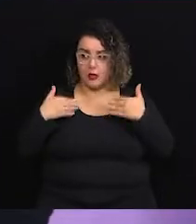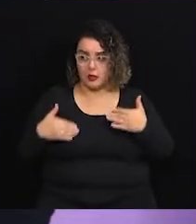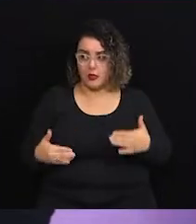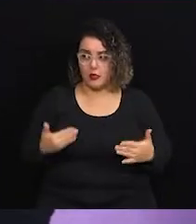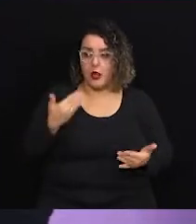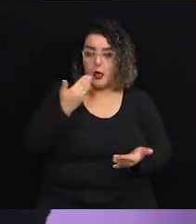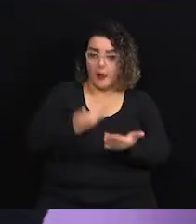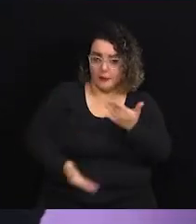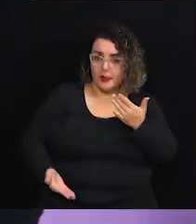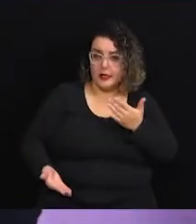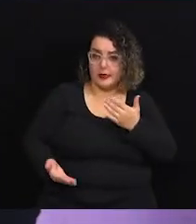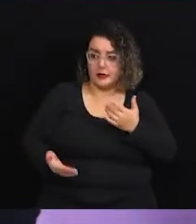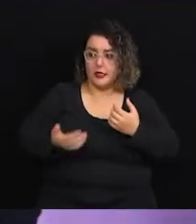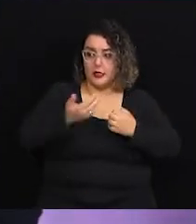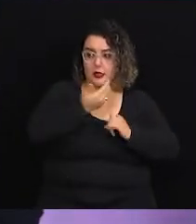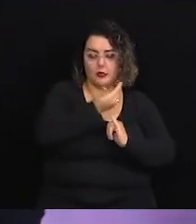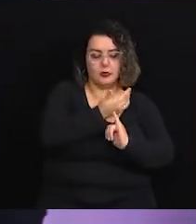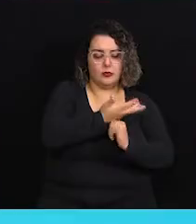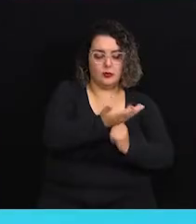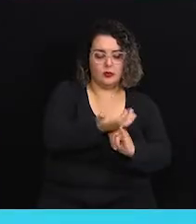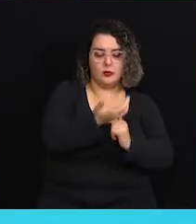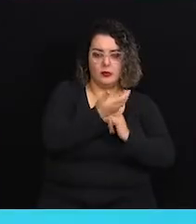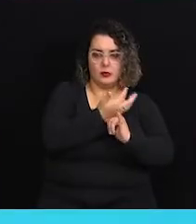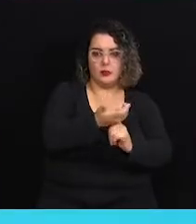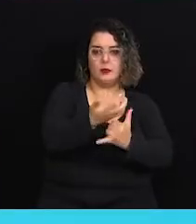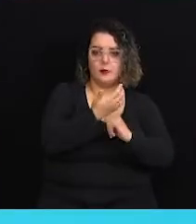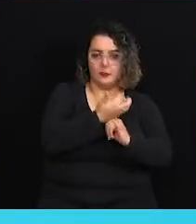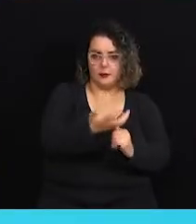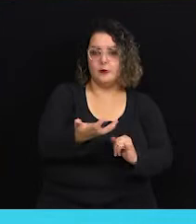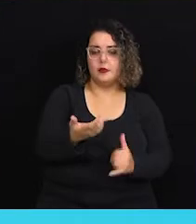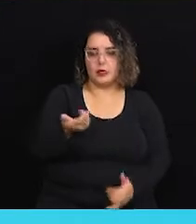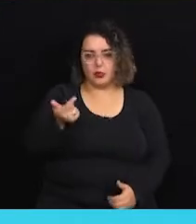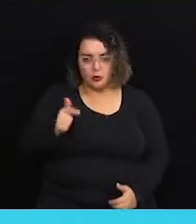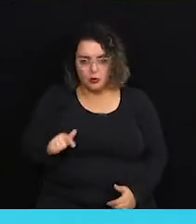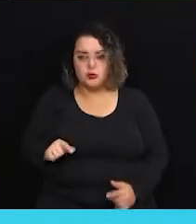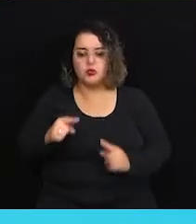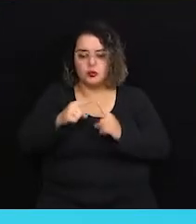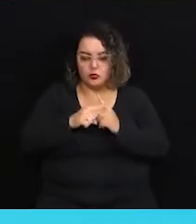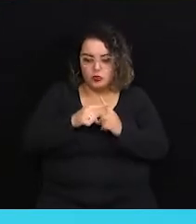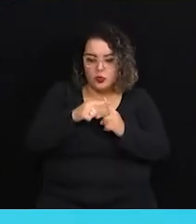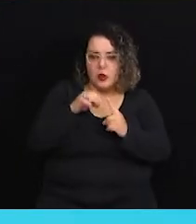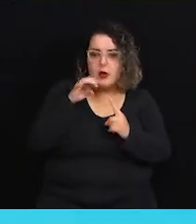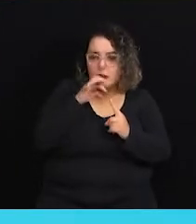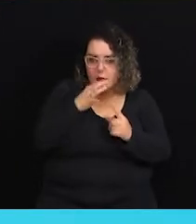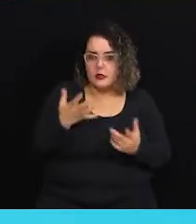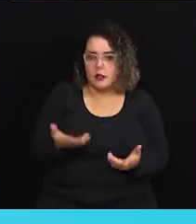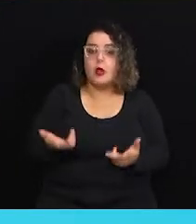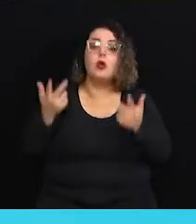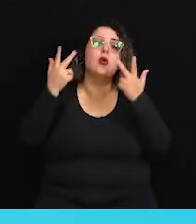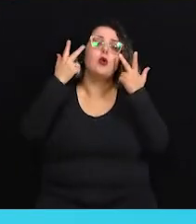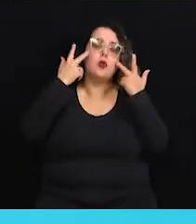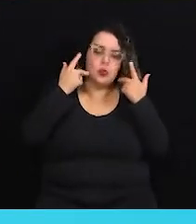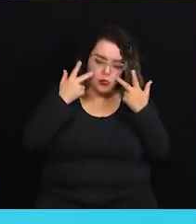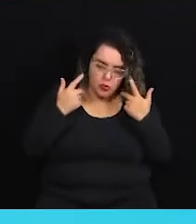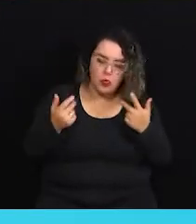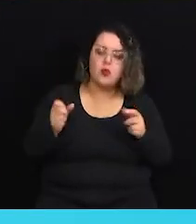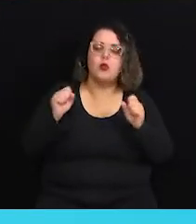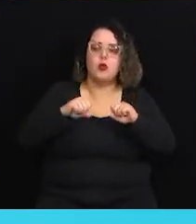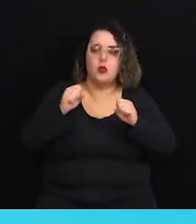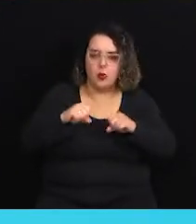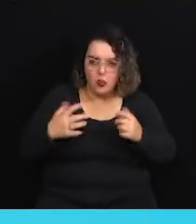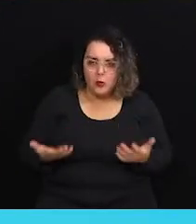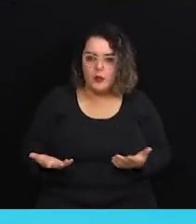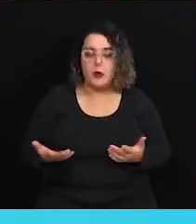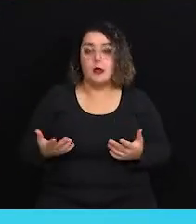perdendo algumas calorias aqui para manter aquecido. Exatamente, já está perdendo. Normalmente, o nosso metabolismo ele aumenta